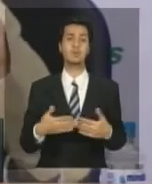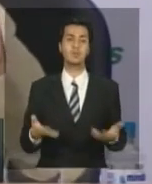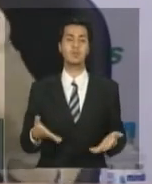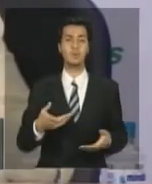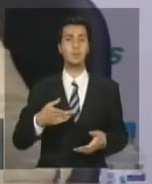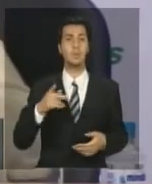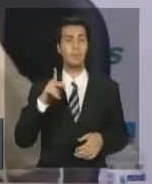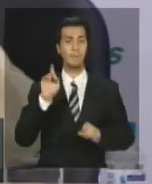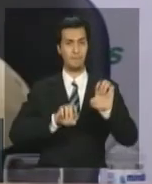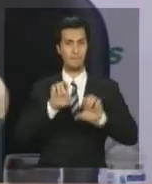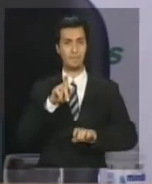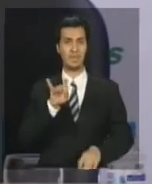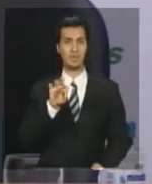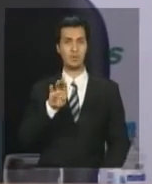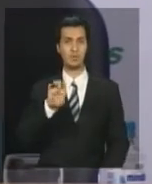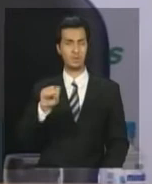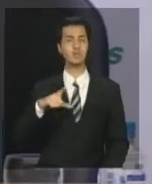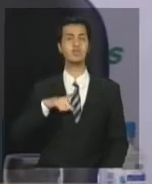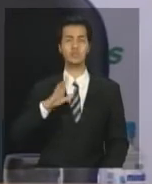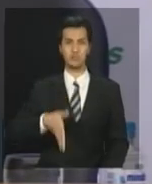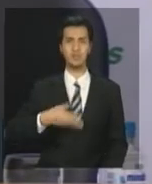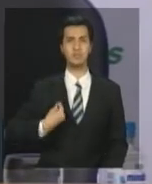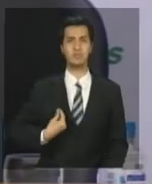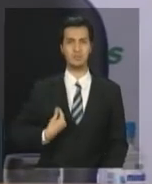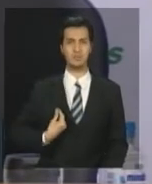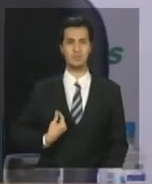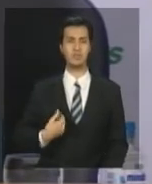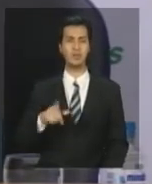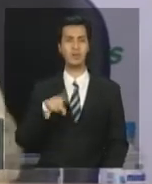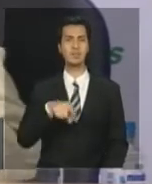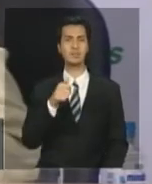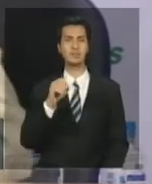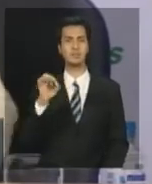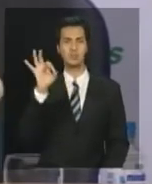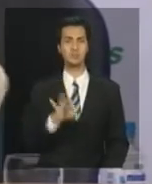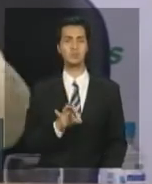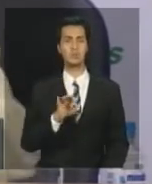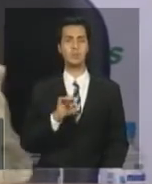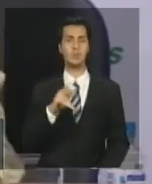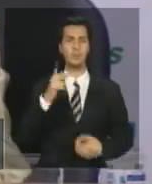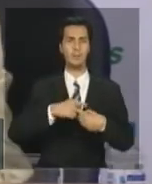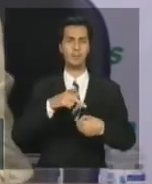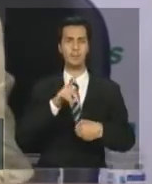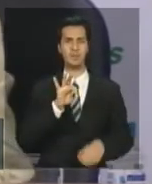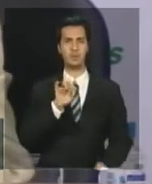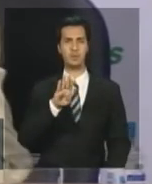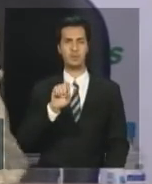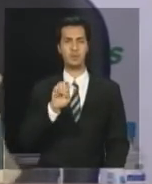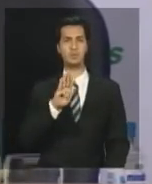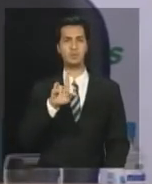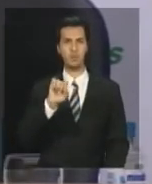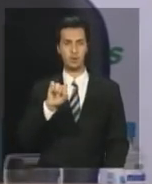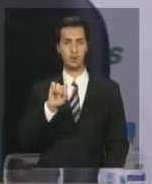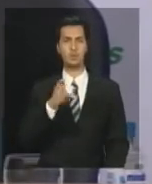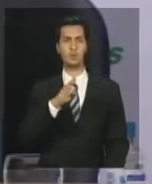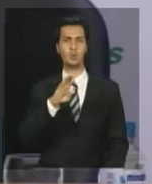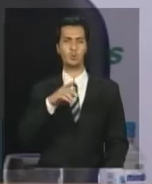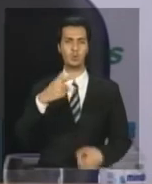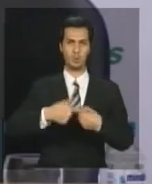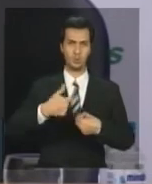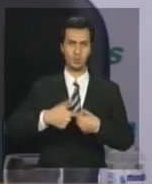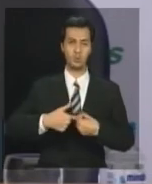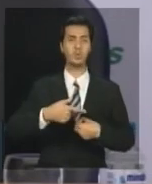Petrobras tem participação, ela é 100% na Petrobras Biocombustível, e nós temos algumas participações. Então, o que nós vamos